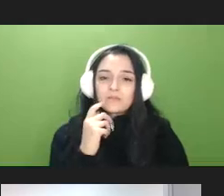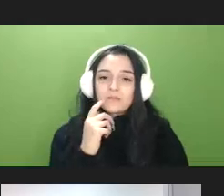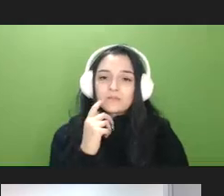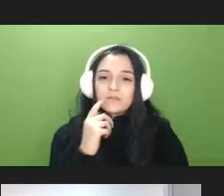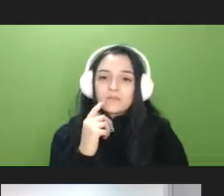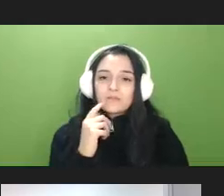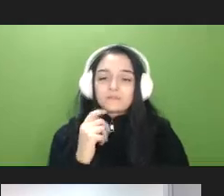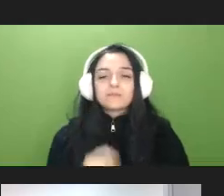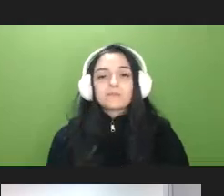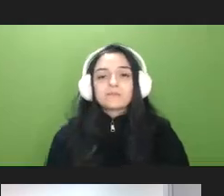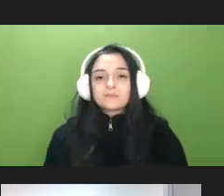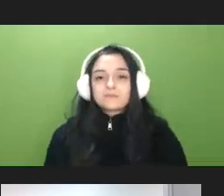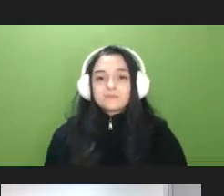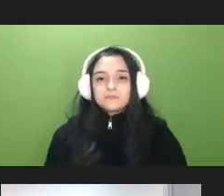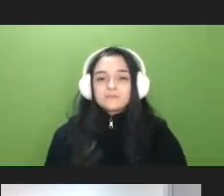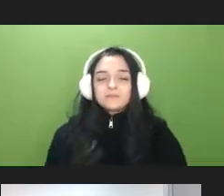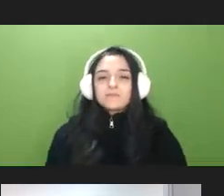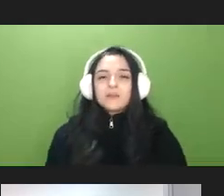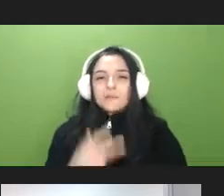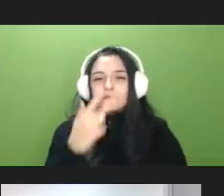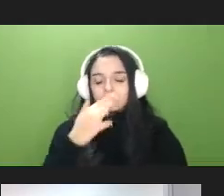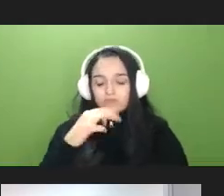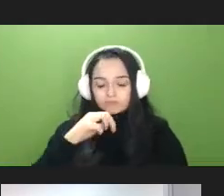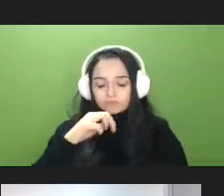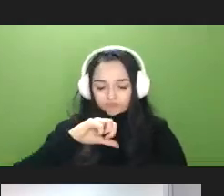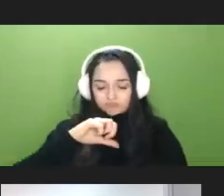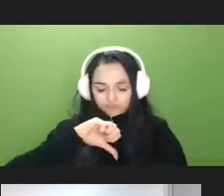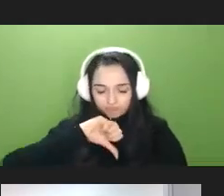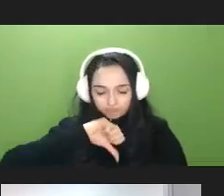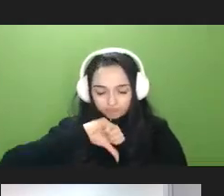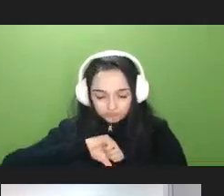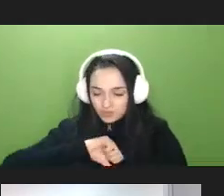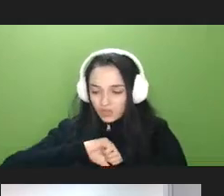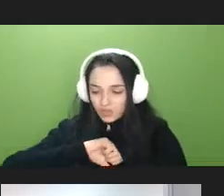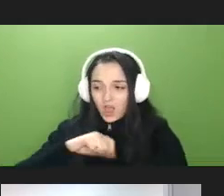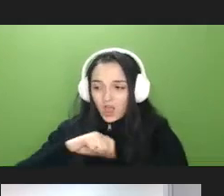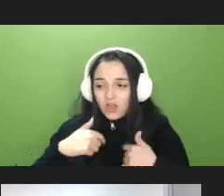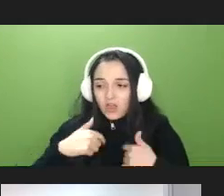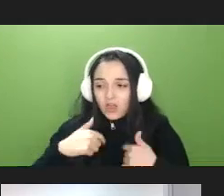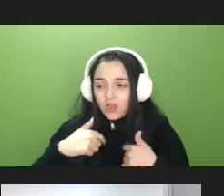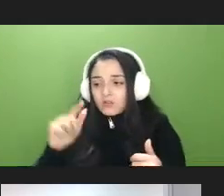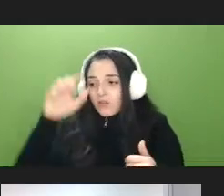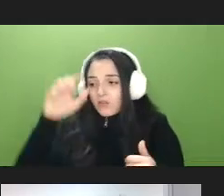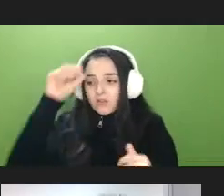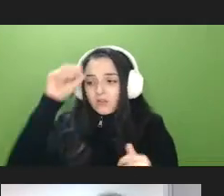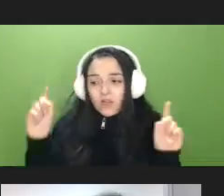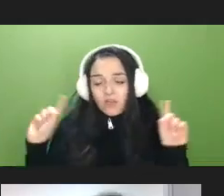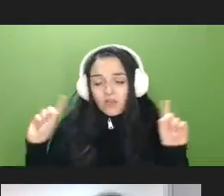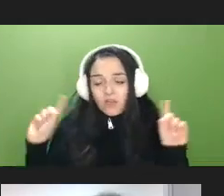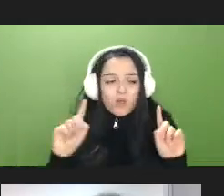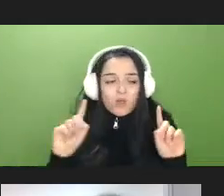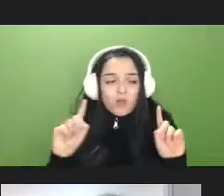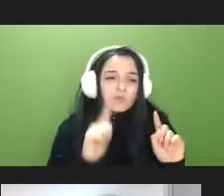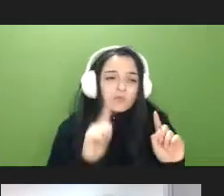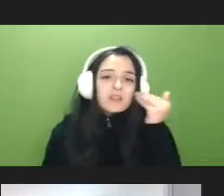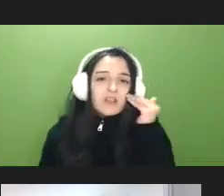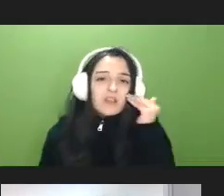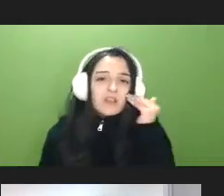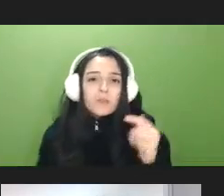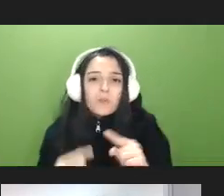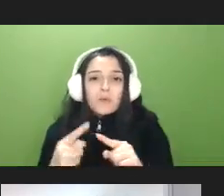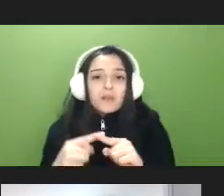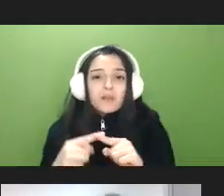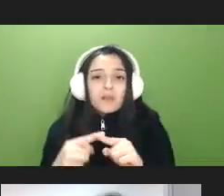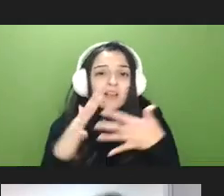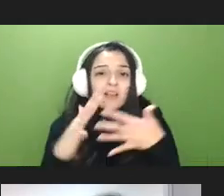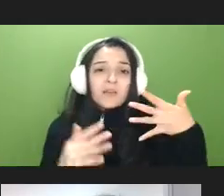talvez um pouco dessa baixa autoestima de pensar, eu não vou conseguir entender, eu não vou conseguir aprender. Porque, querendo ou não, Libras é um idioma e